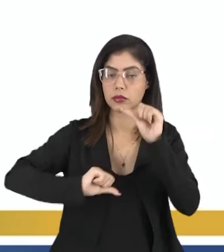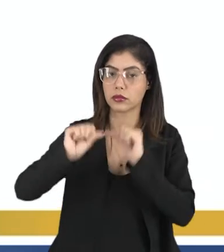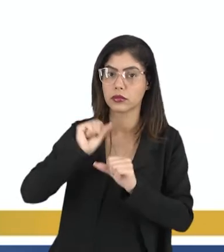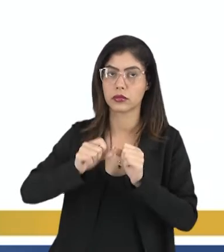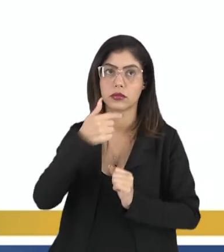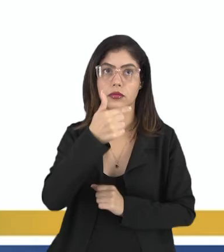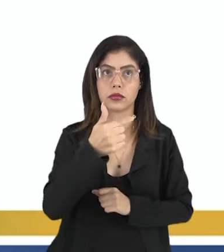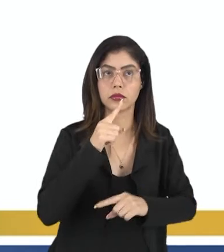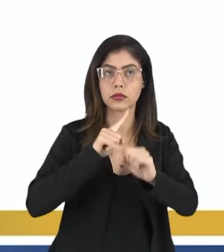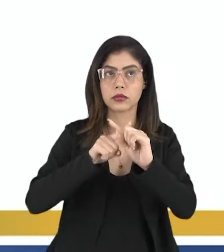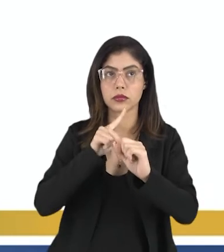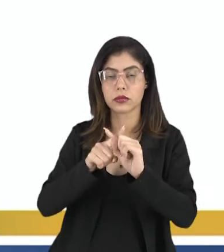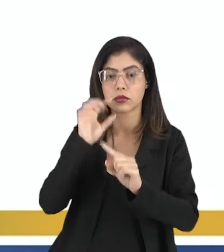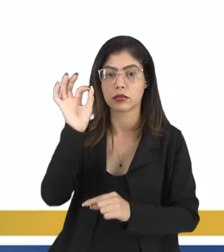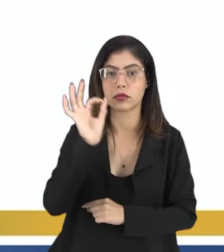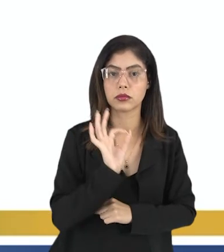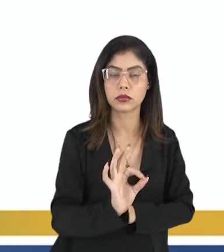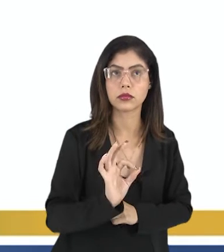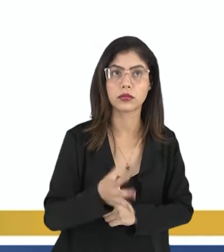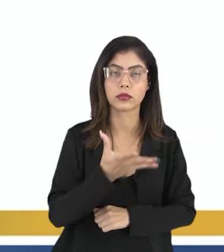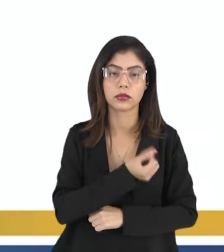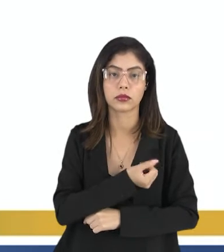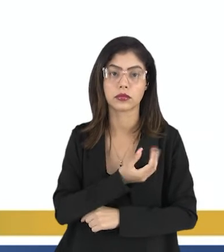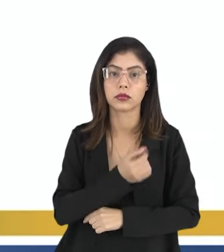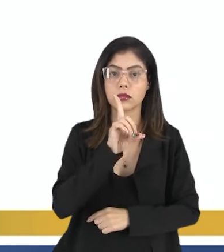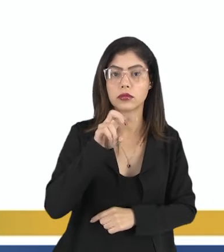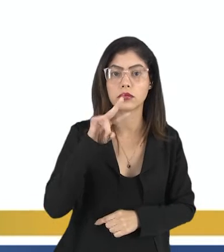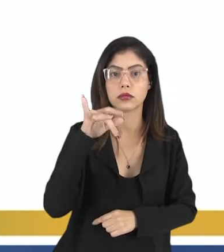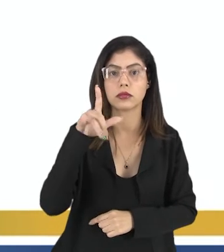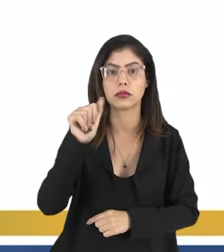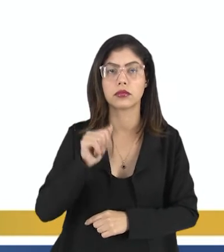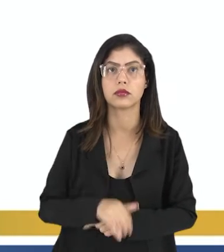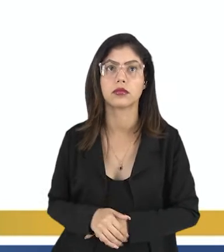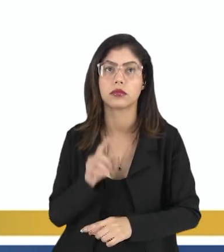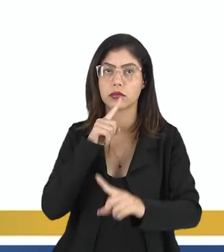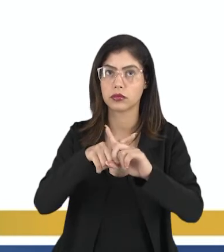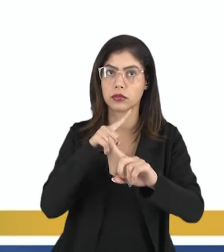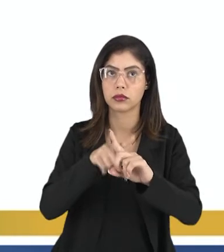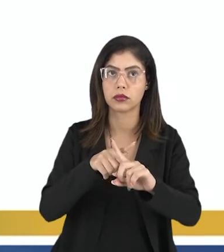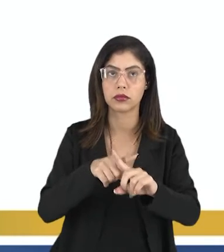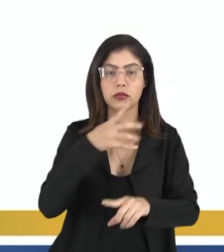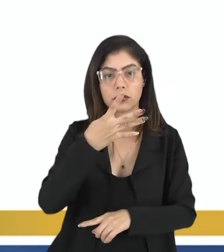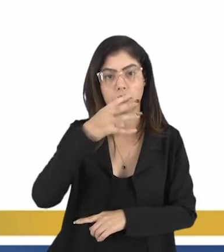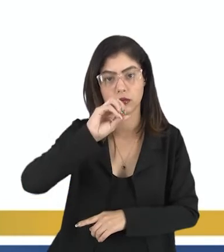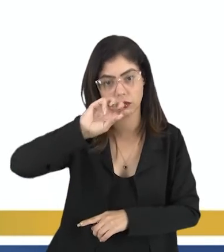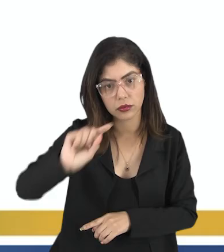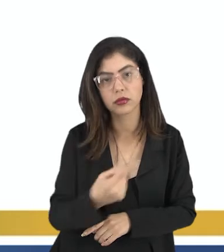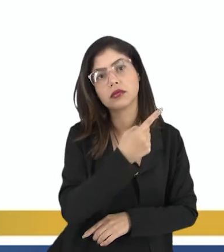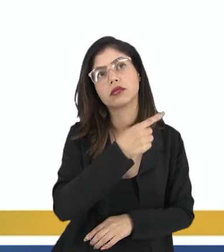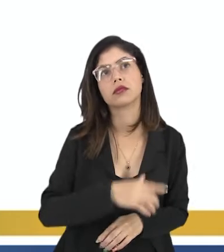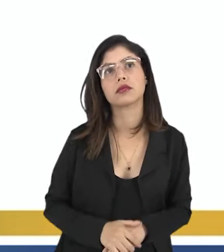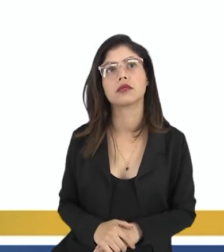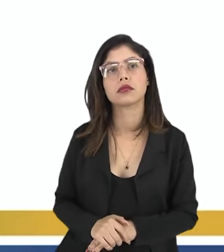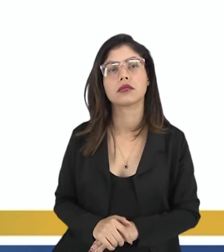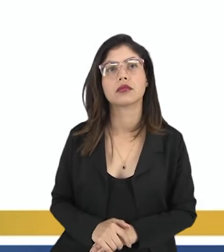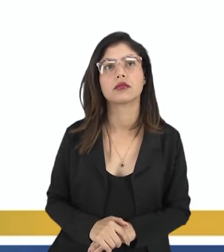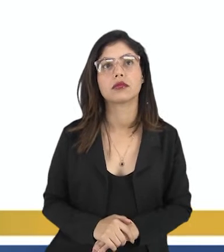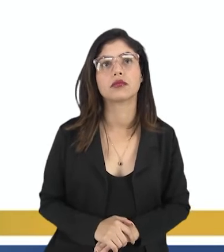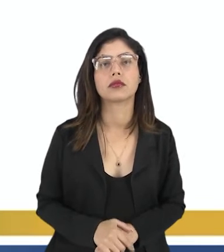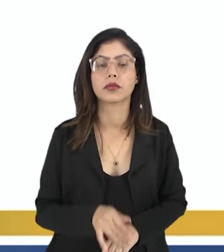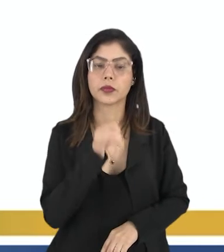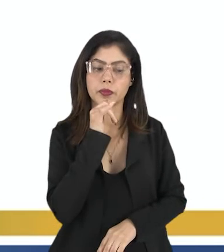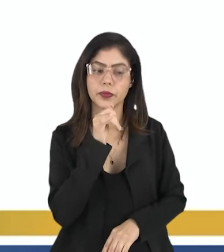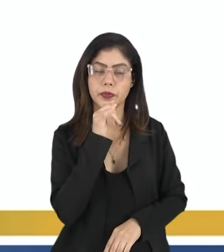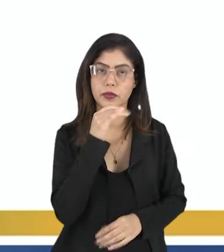transformar esses 2% em números decimais para que você possa multiplicar por 40 mil. E aí nós vamos